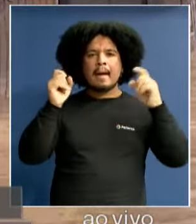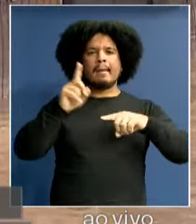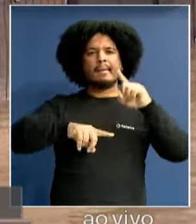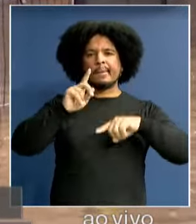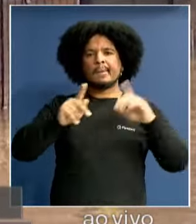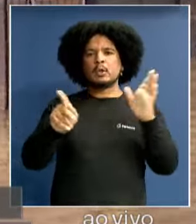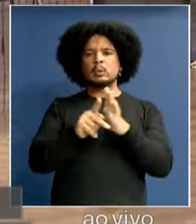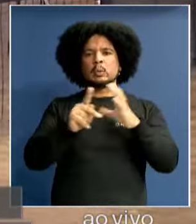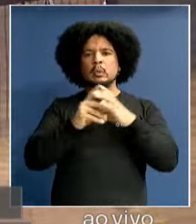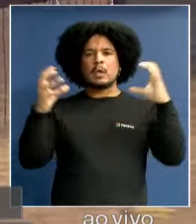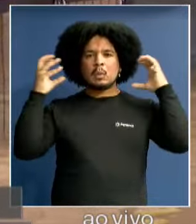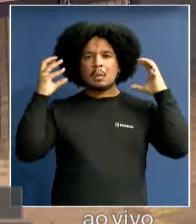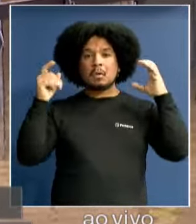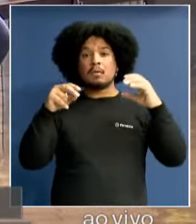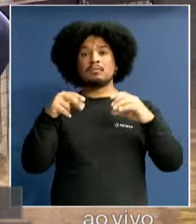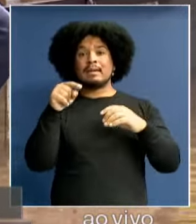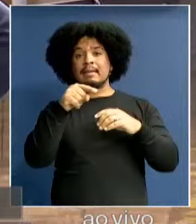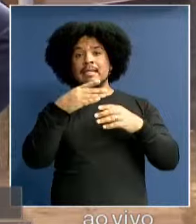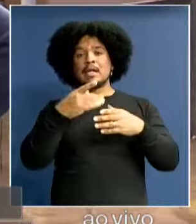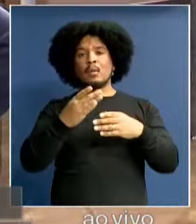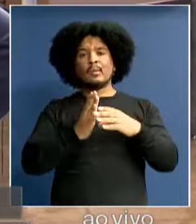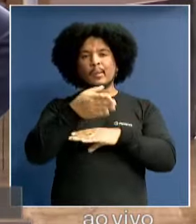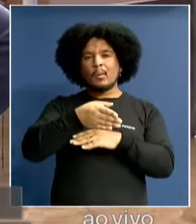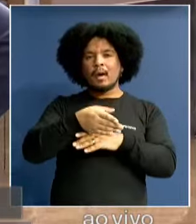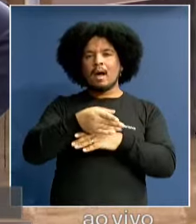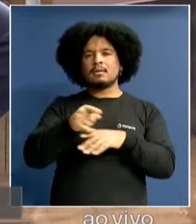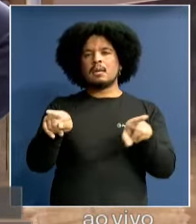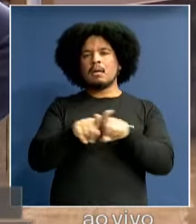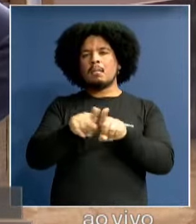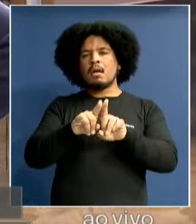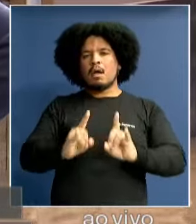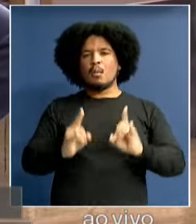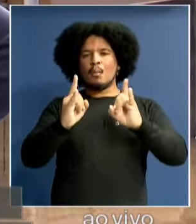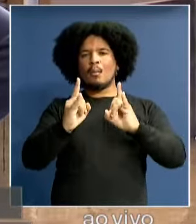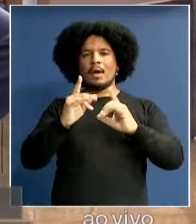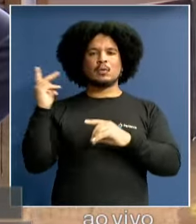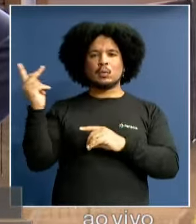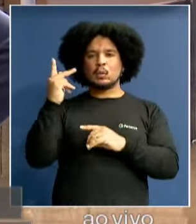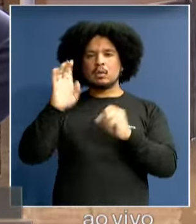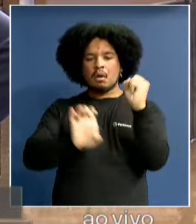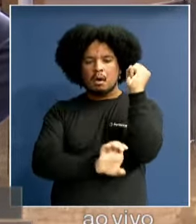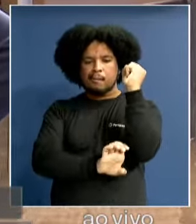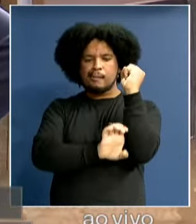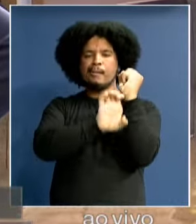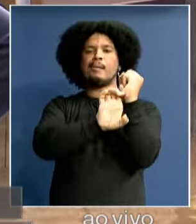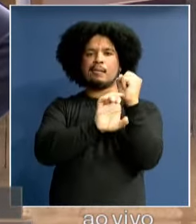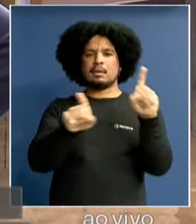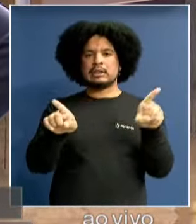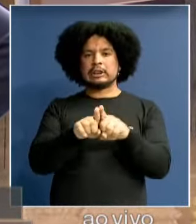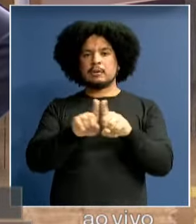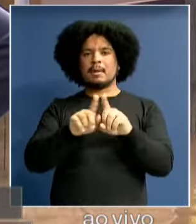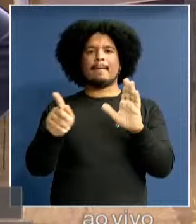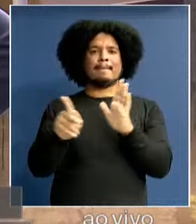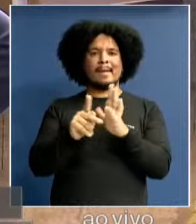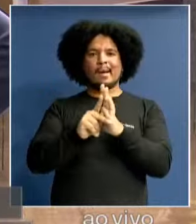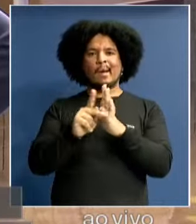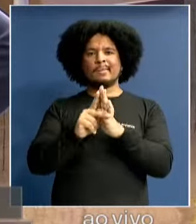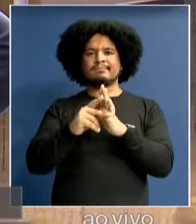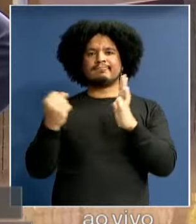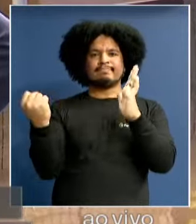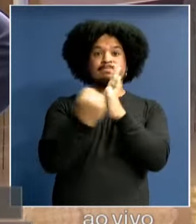rádio, essa entrada aqui, que é um prédio histórico, o elevador também é um elevador histórico aqui do centro de